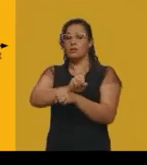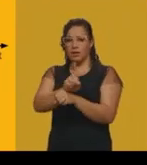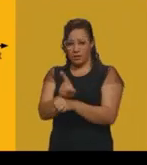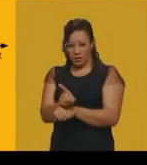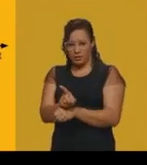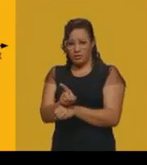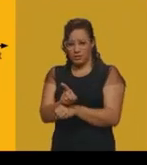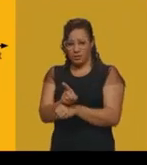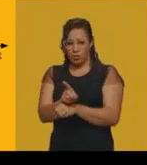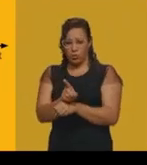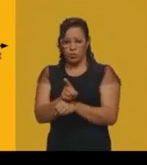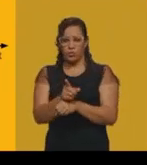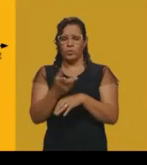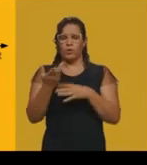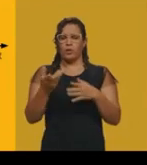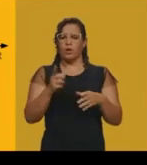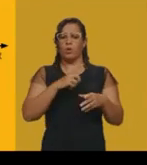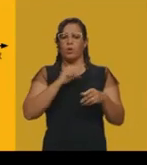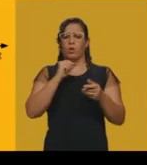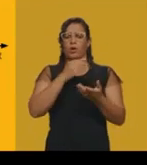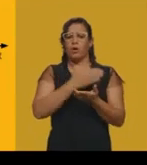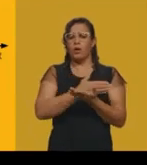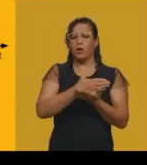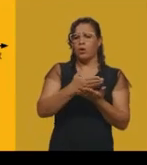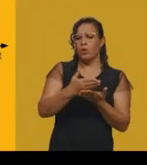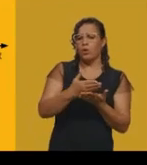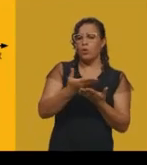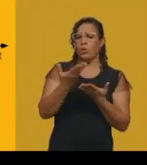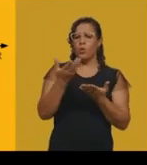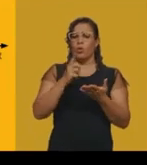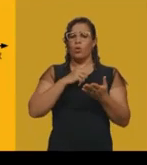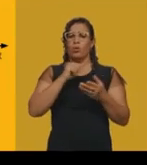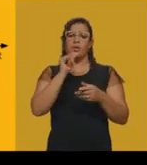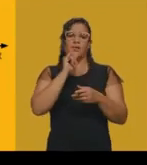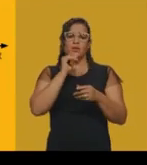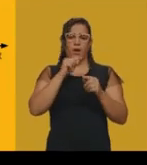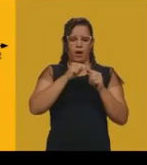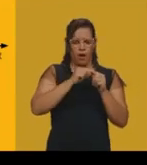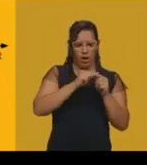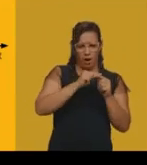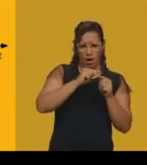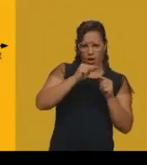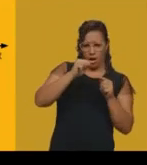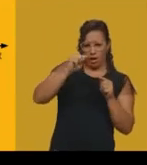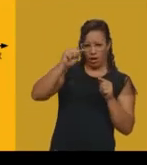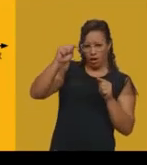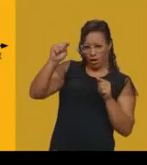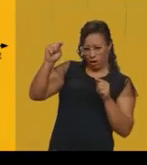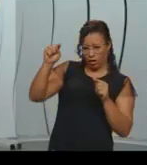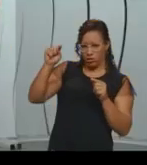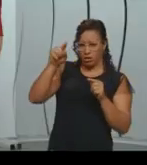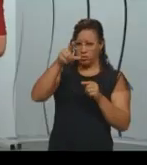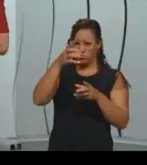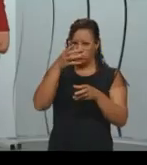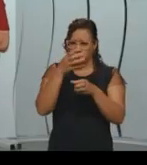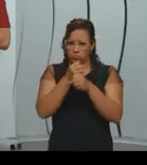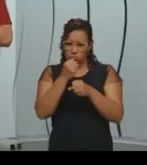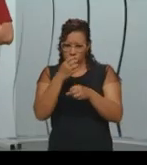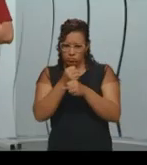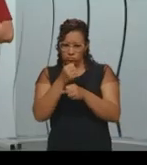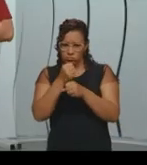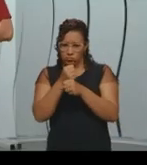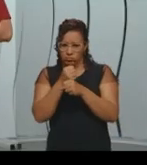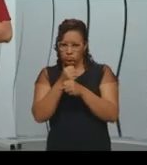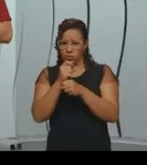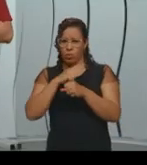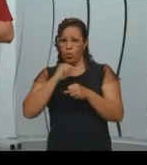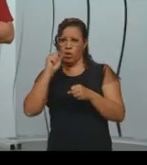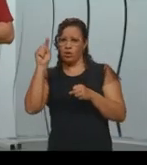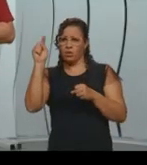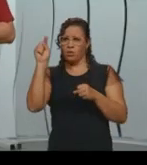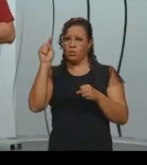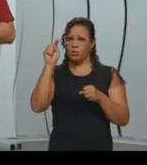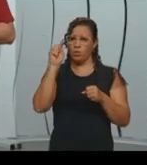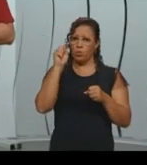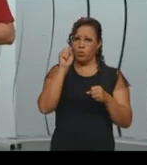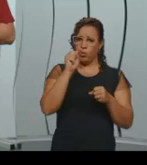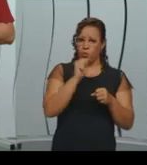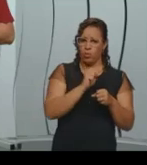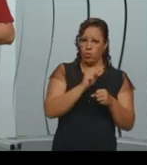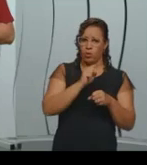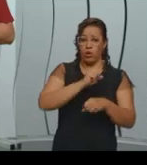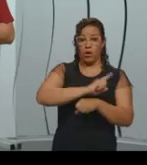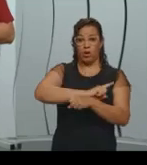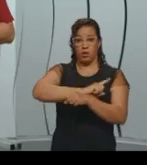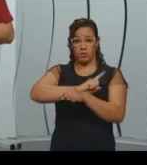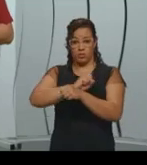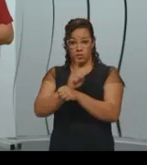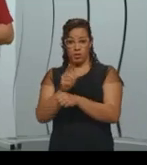pegar a tangente do ângulo alfa. Seria calcular a inclinação da reta, tá? Calculando a inclinação da reta, eu obtenho a aceleração.